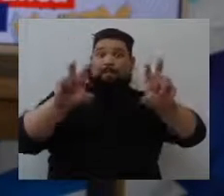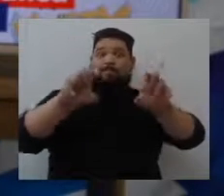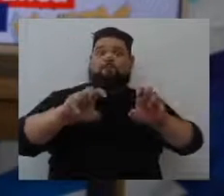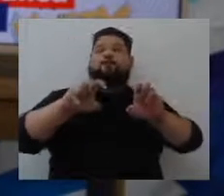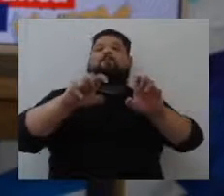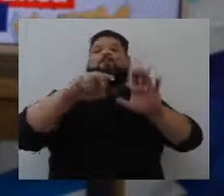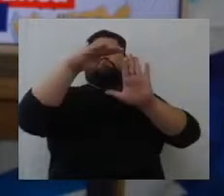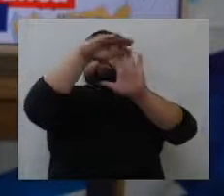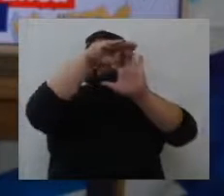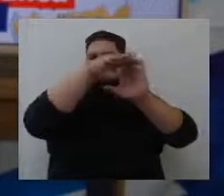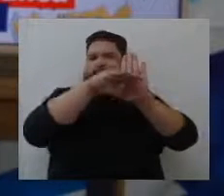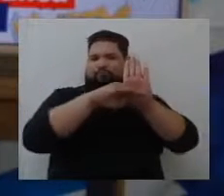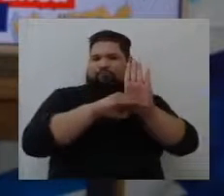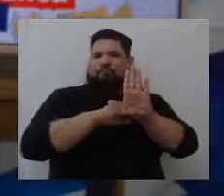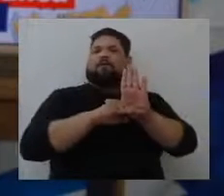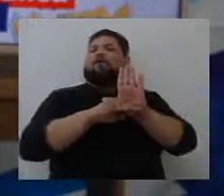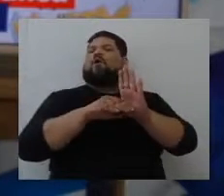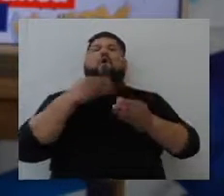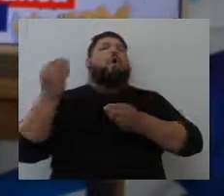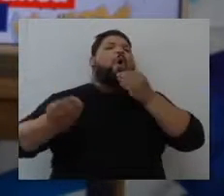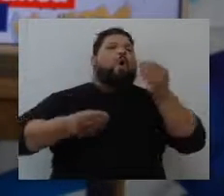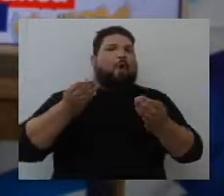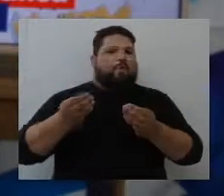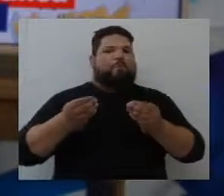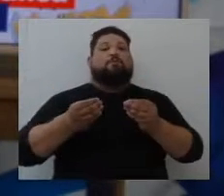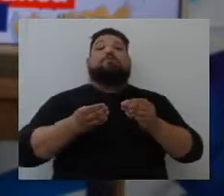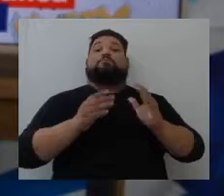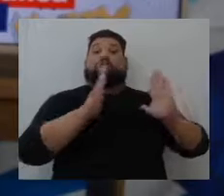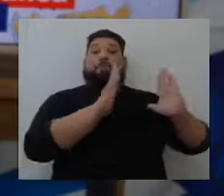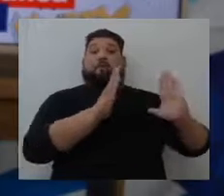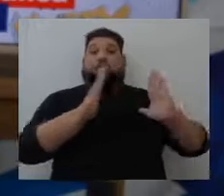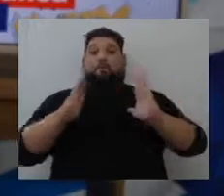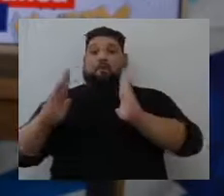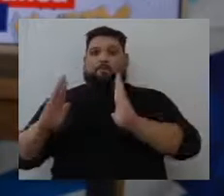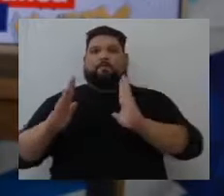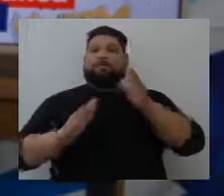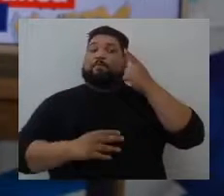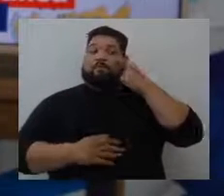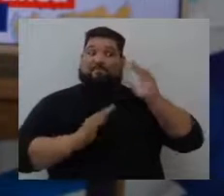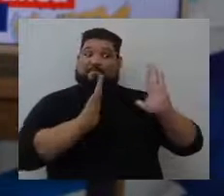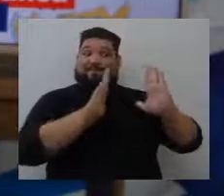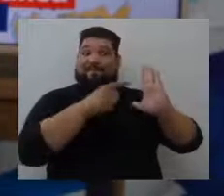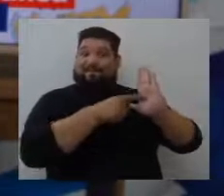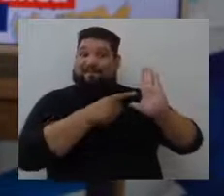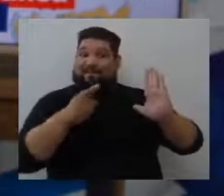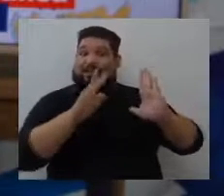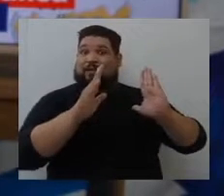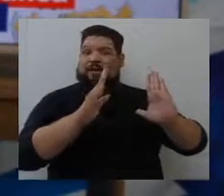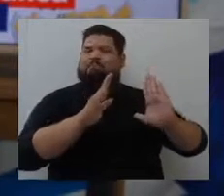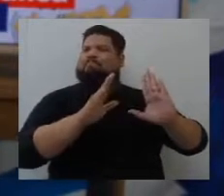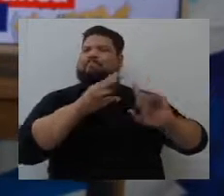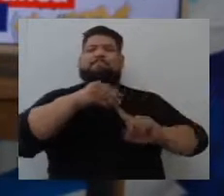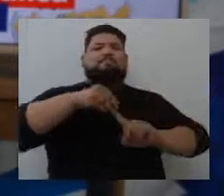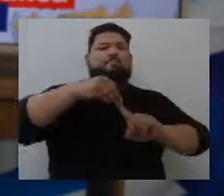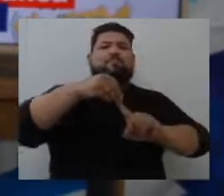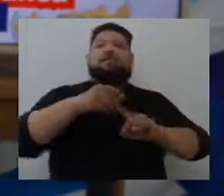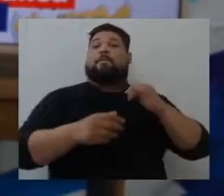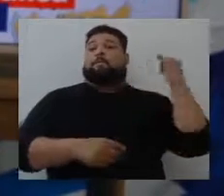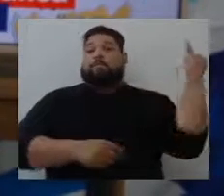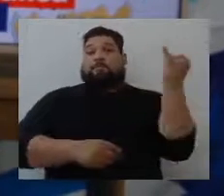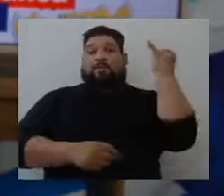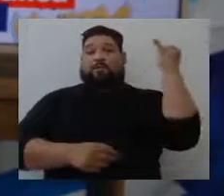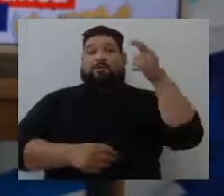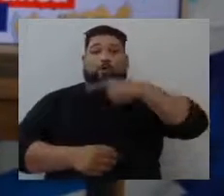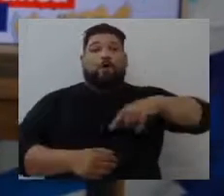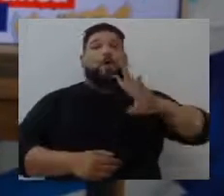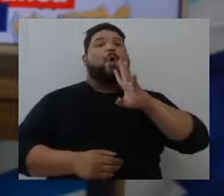a história do povo grego em períodos. Então, um dos períodos mais importantes que a gente tem que ter noção são